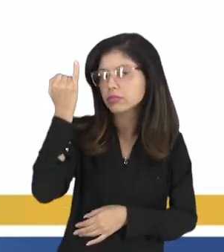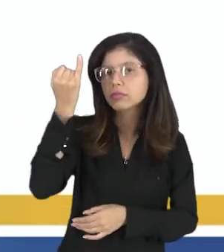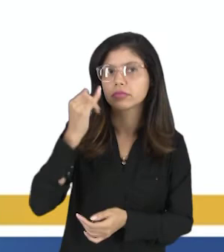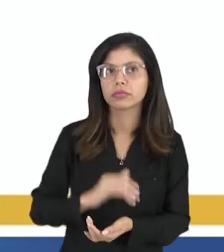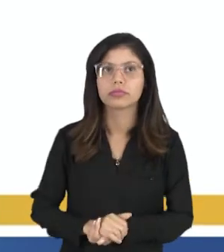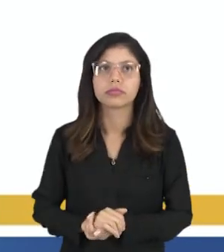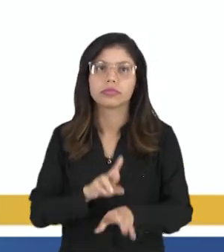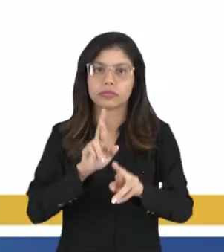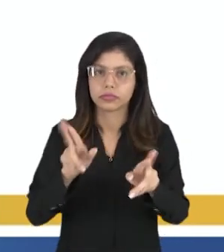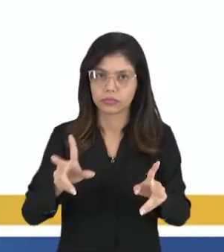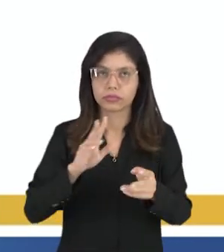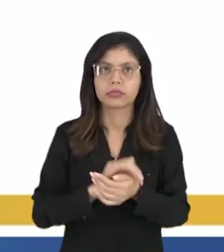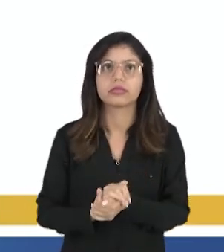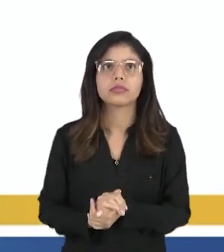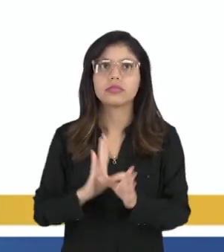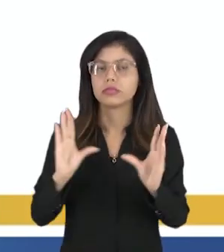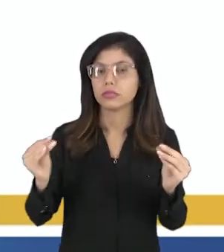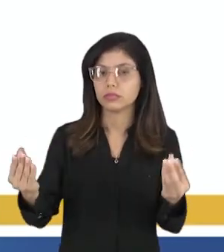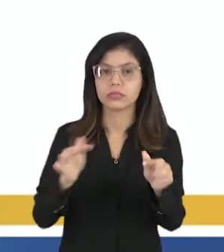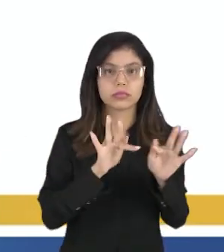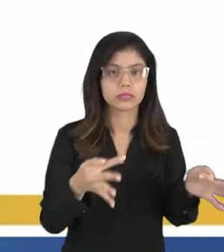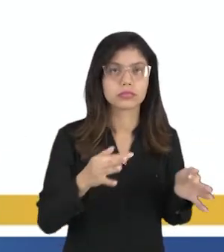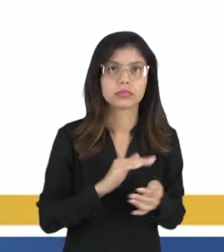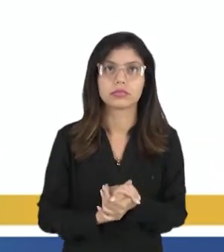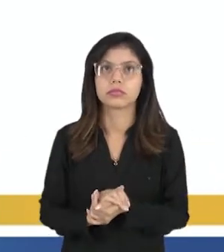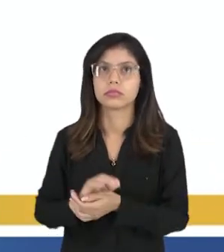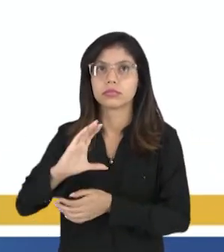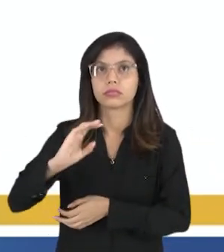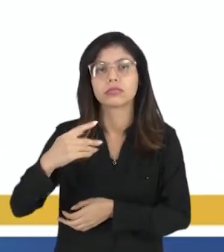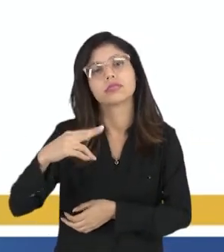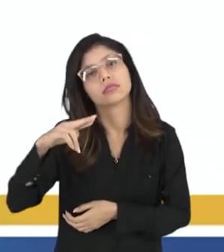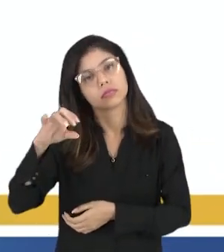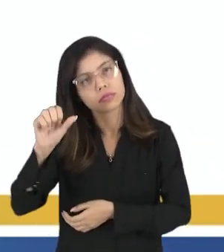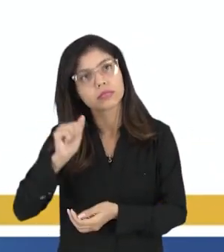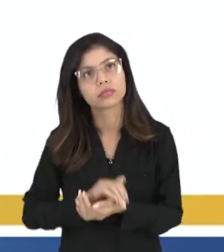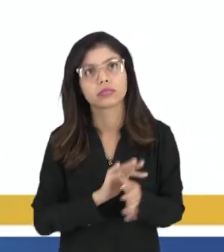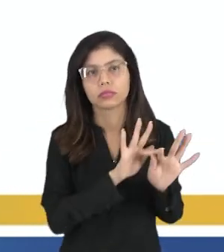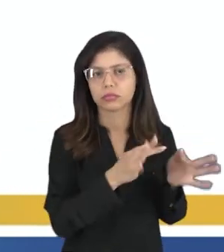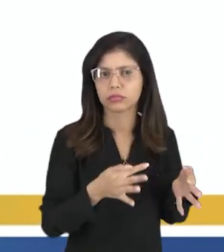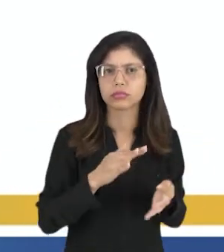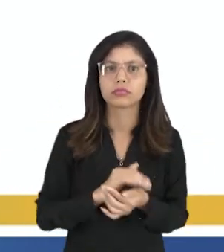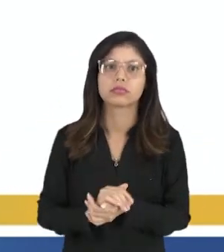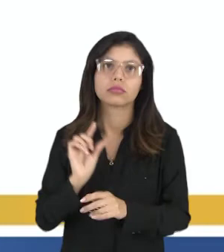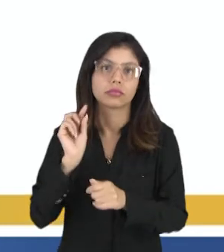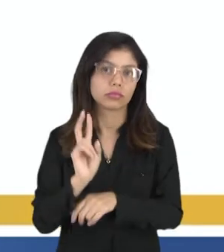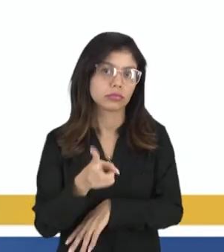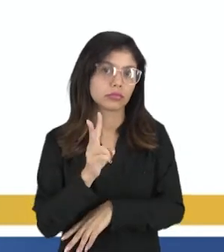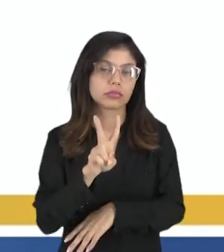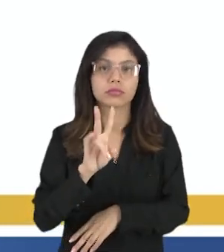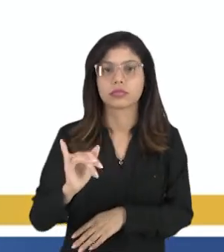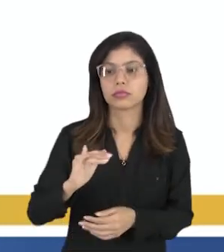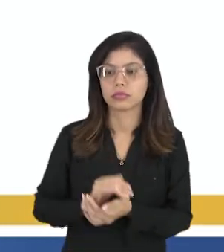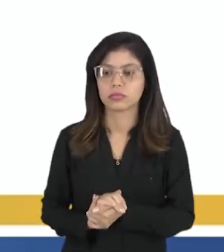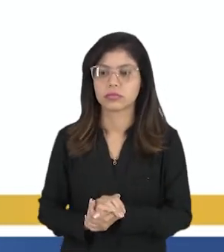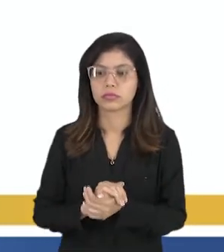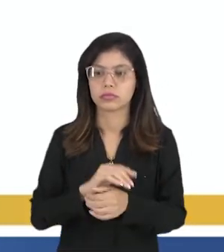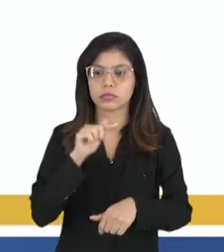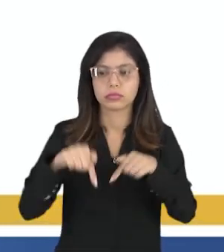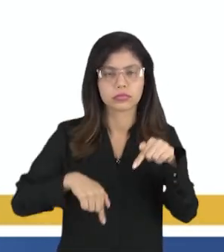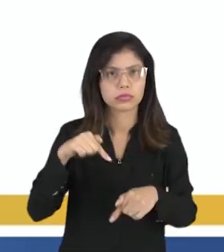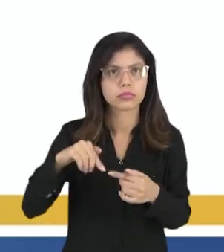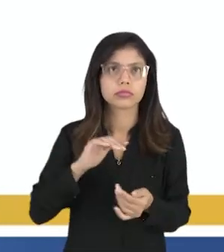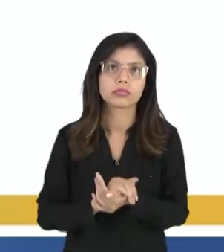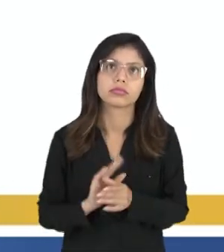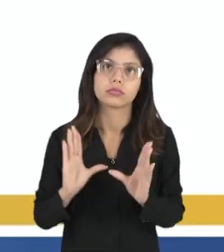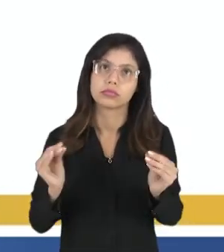principal diferença entre substância simples e composta. Substância simples, você vai ter sempre o mesmo elemento químico